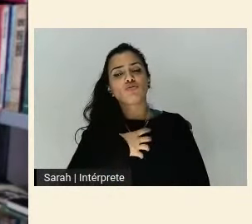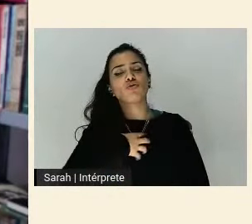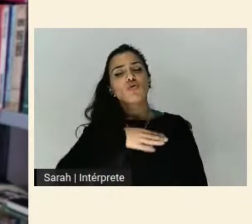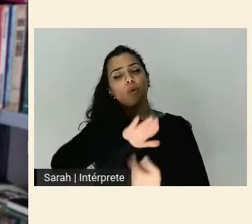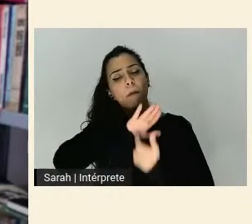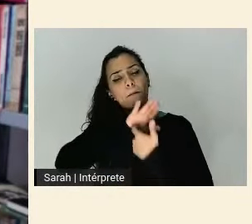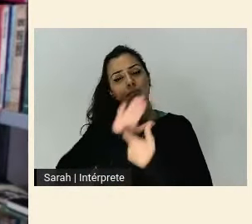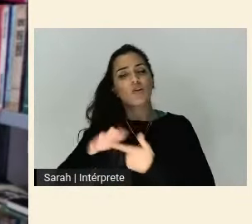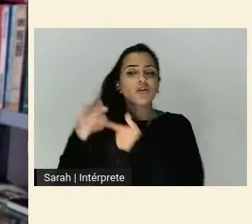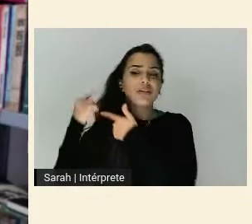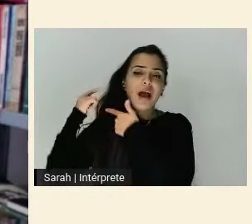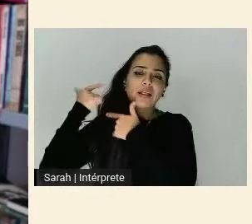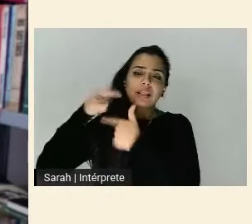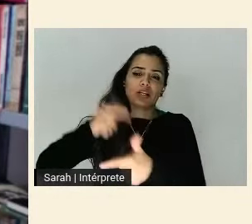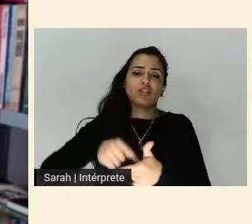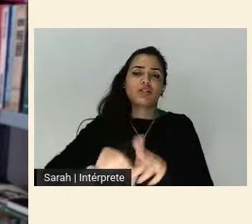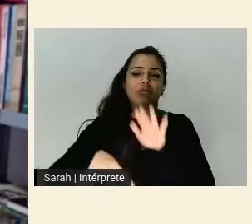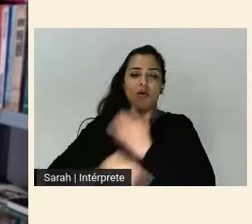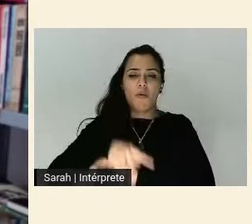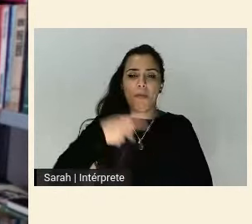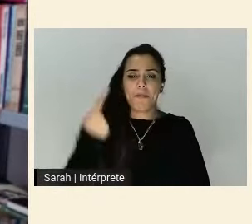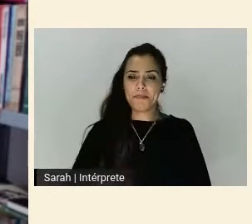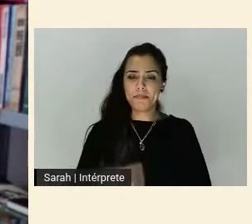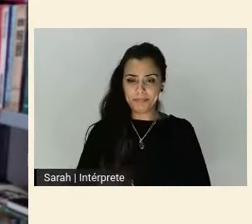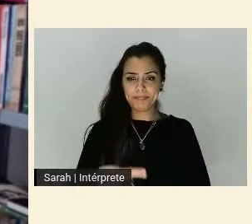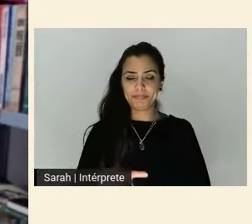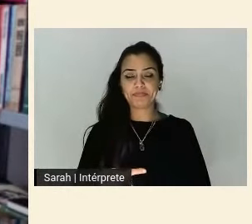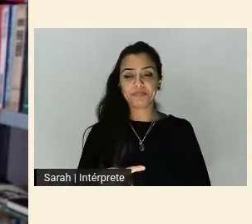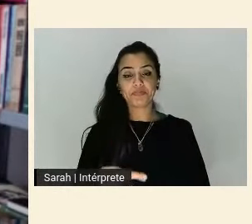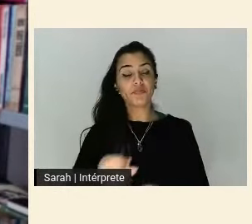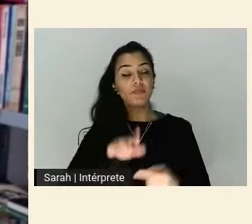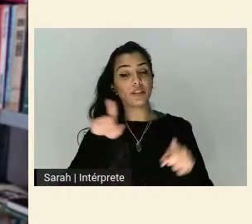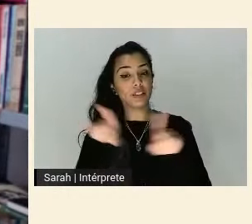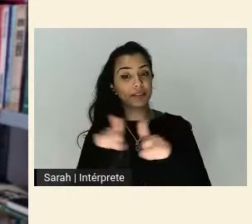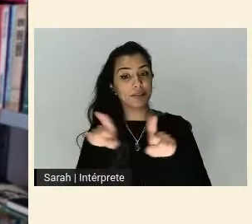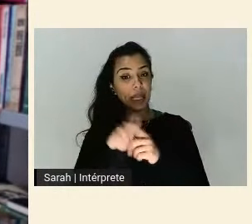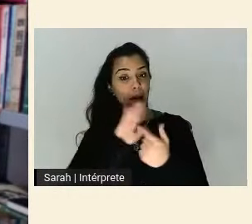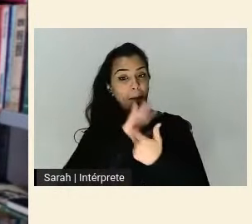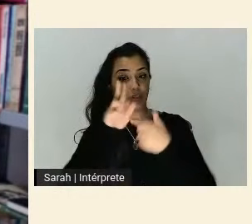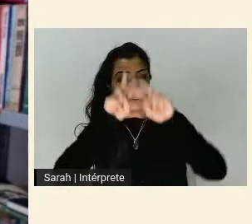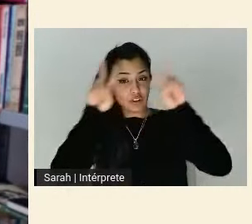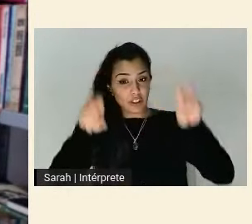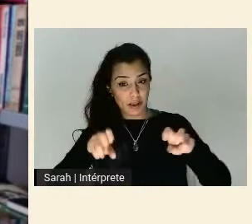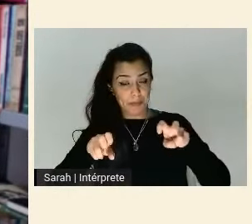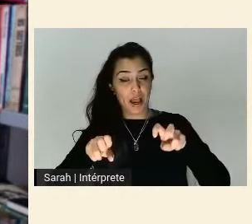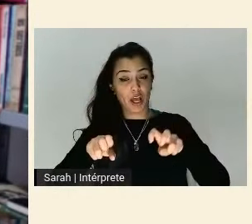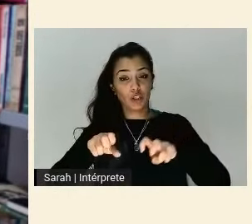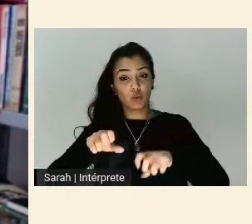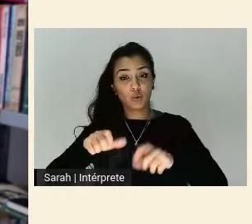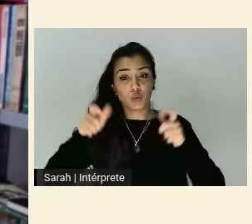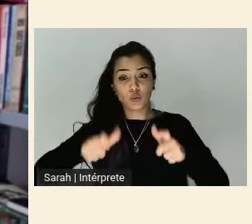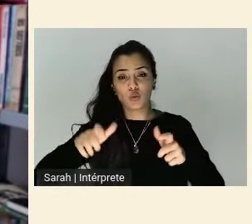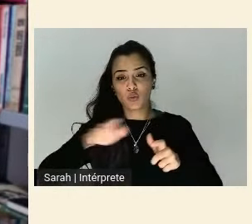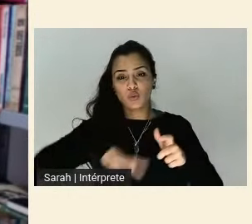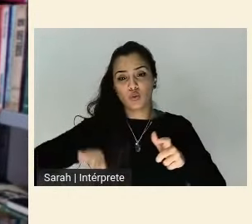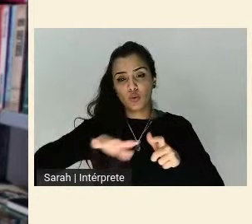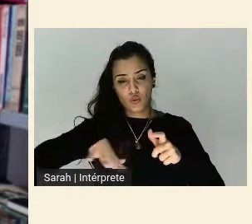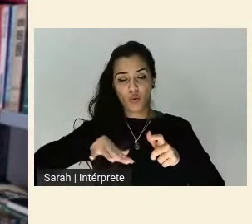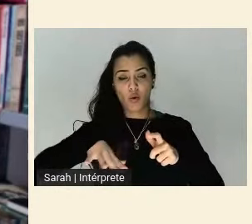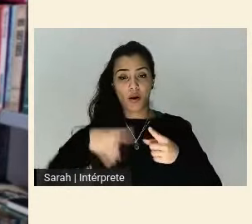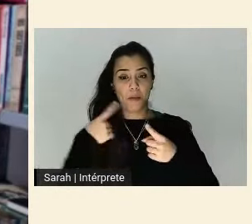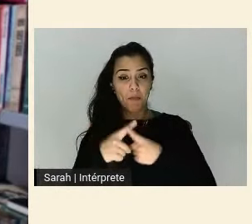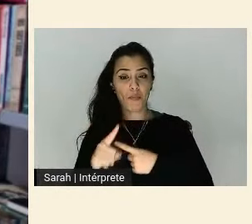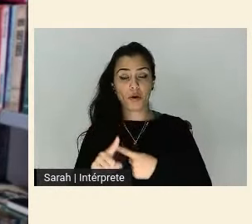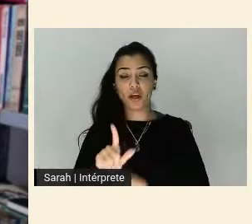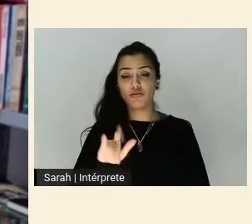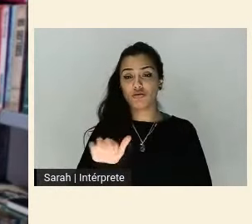a tradição, né, e que levasse em conta os temas regionais, porque para Gilberto Freire, a